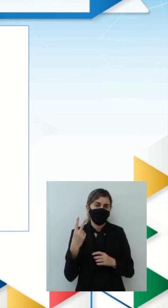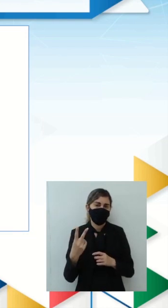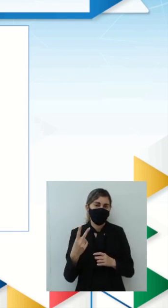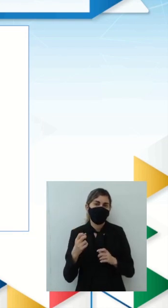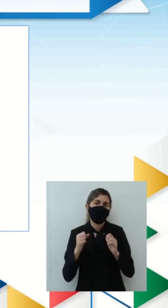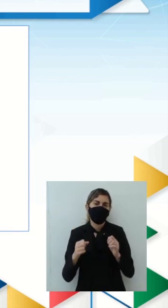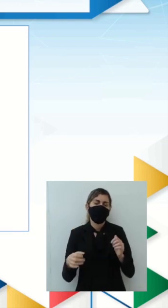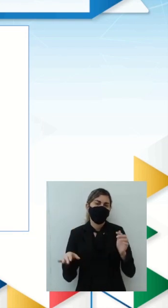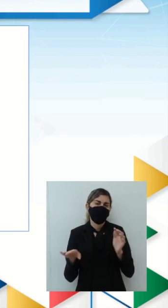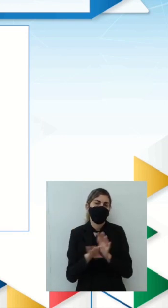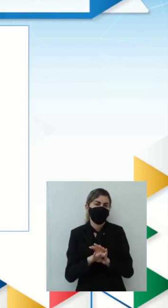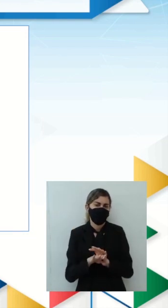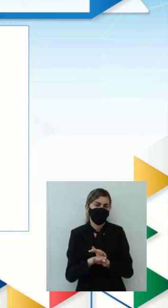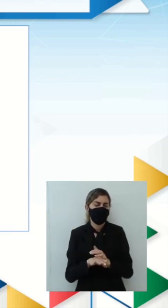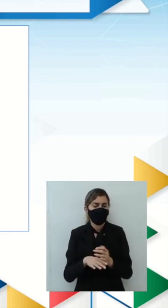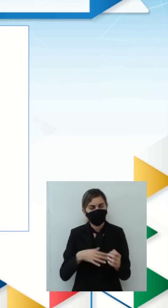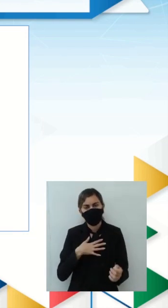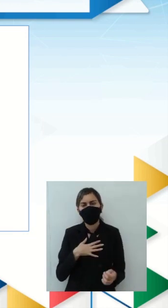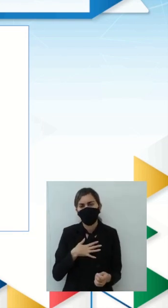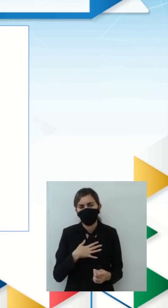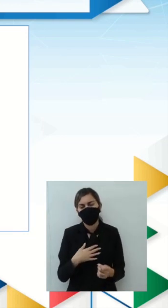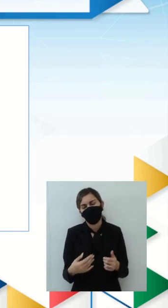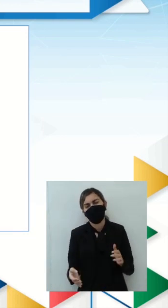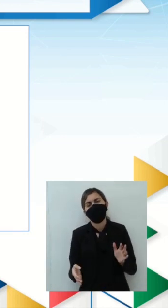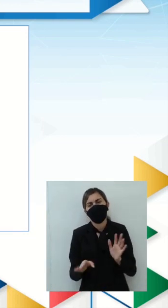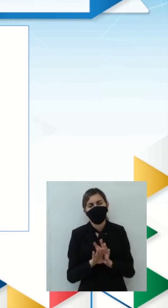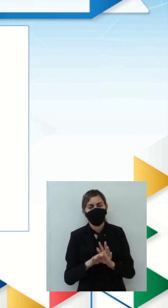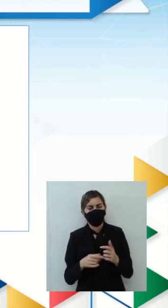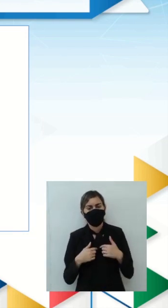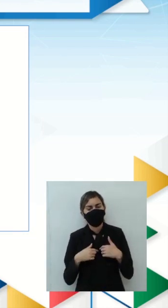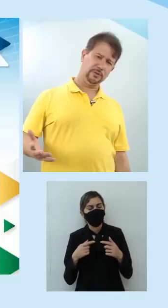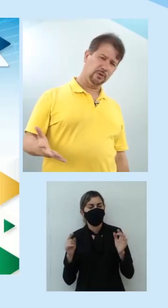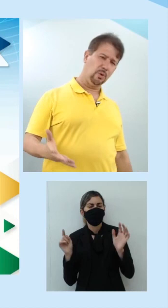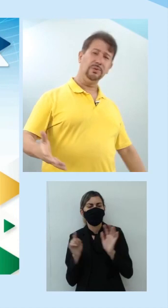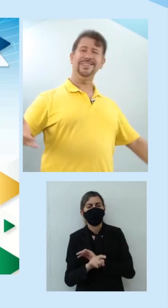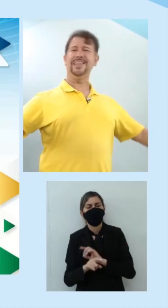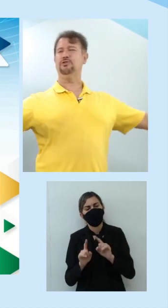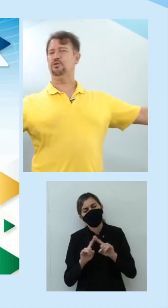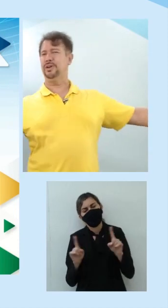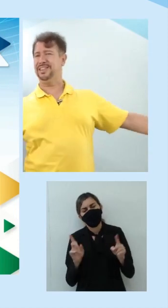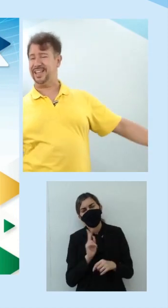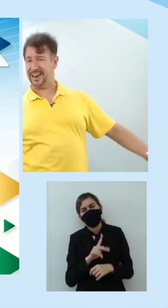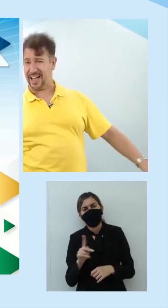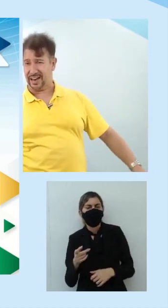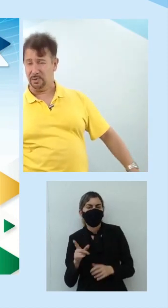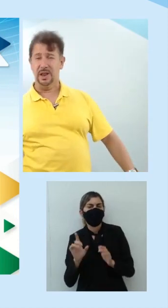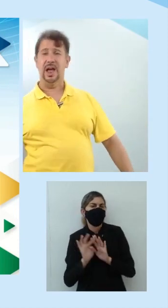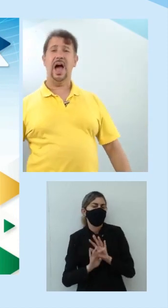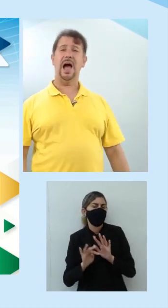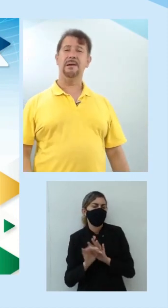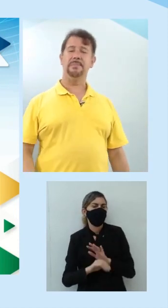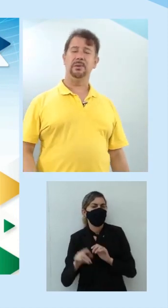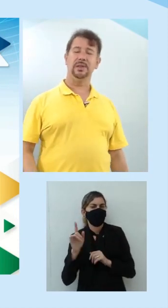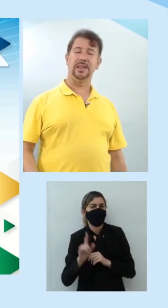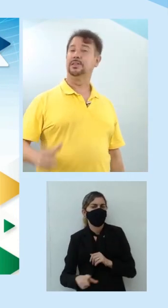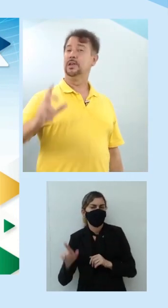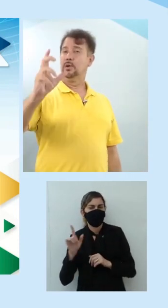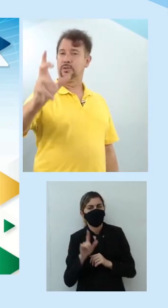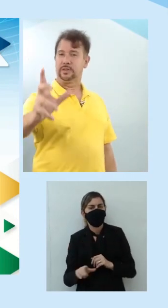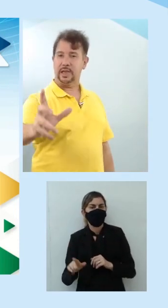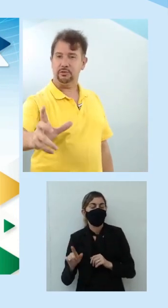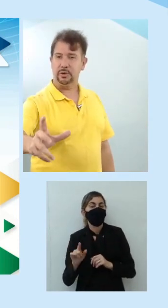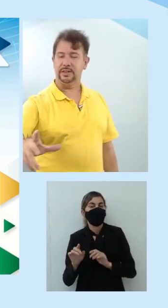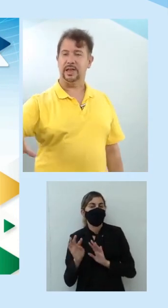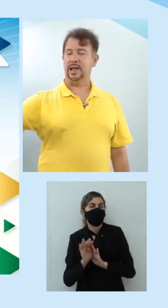chegar, olhando para mim agora, você pode chegar para mim e perguntar, professor, o texto literário, a ambiguidade.